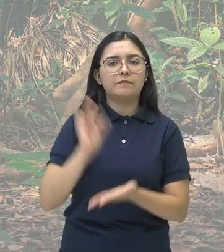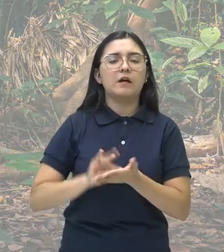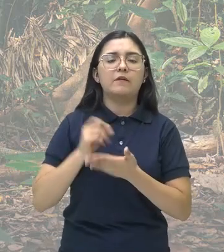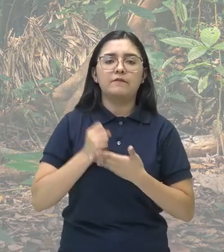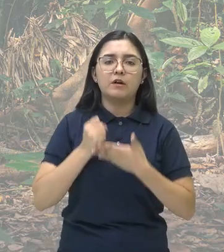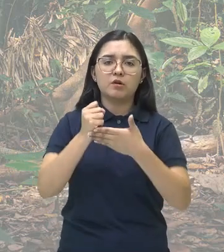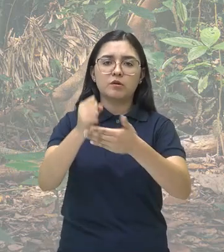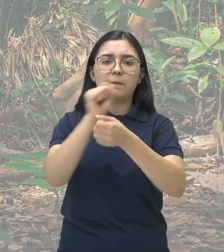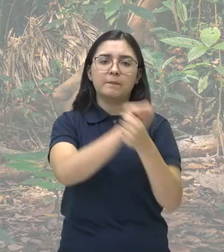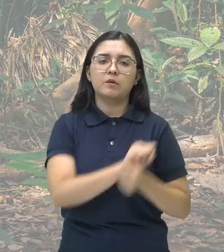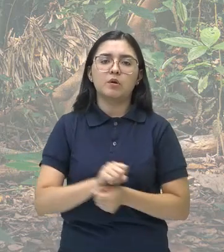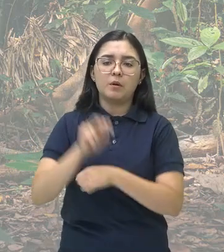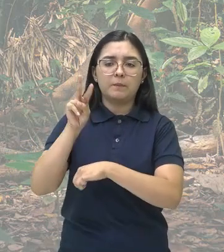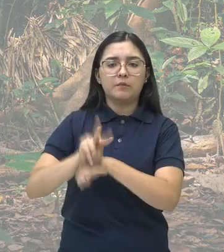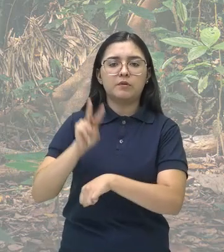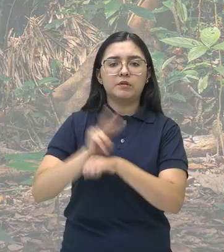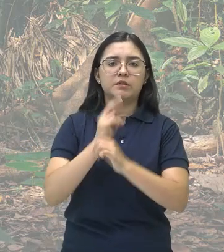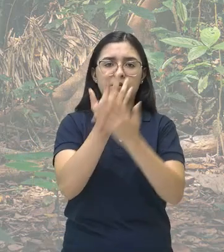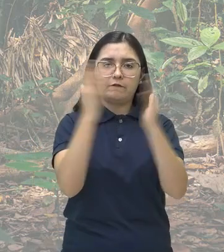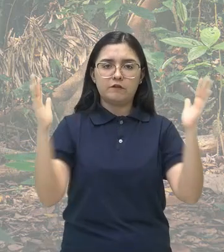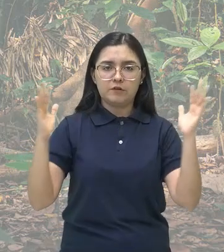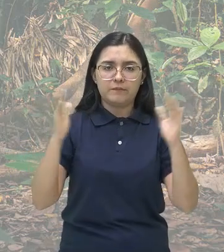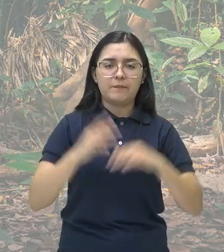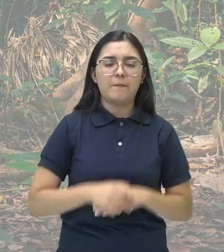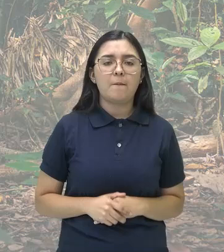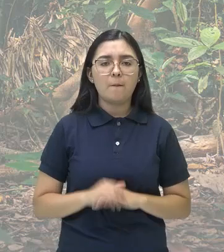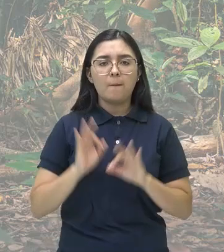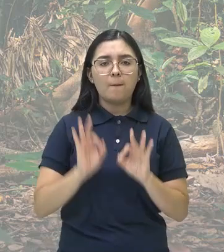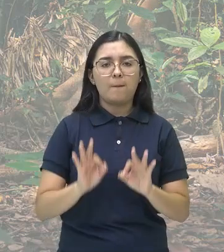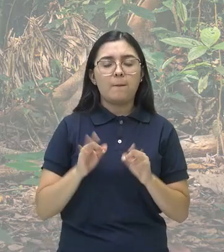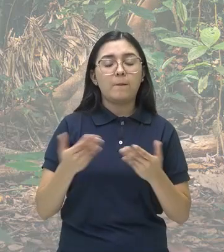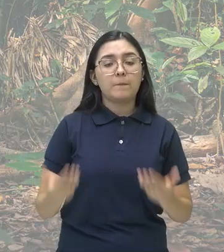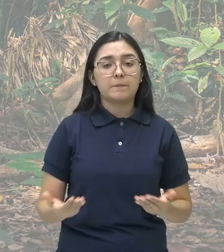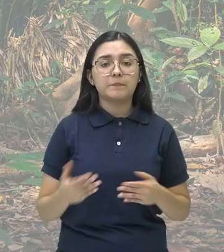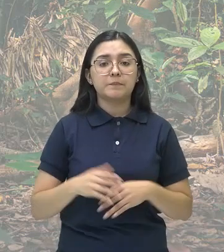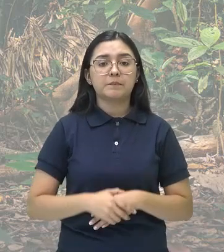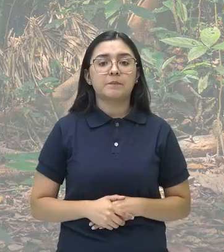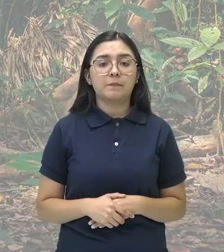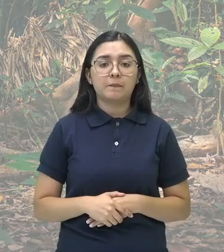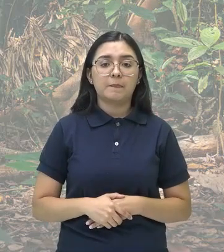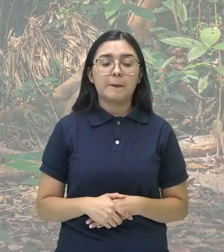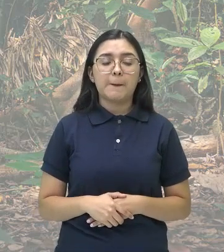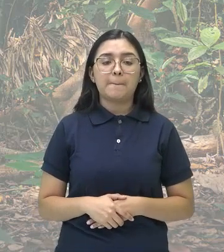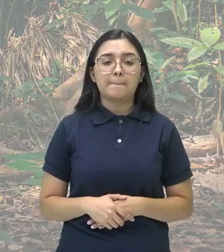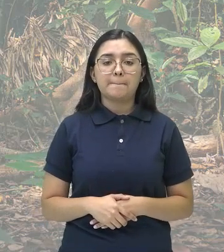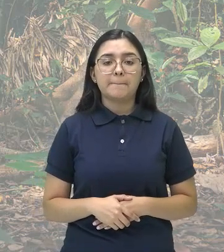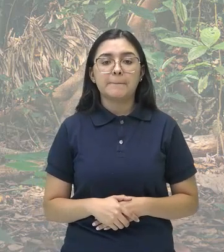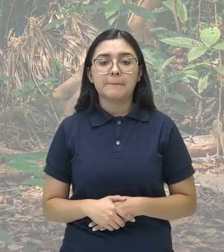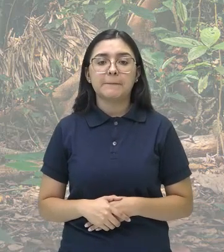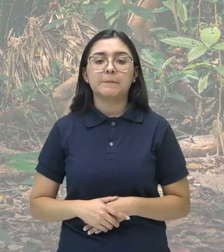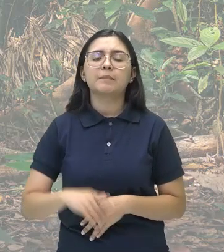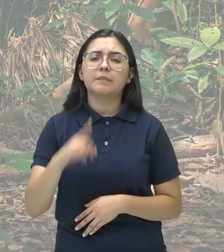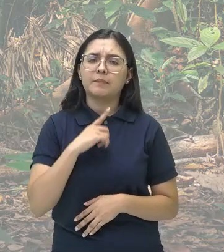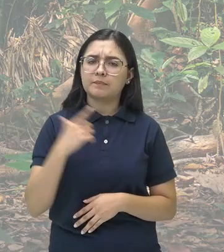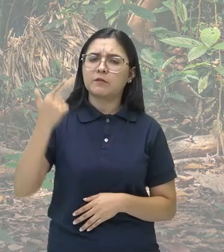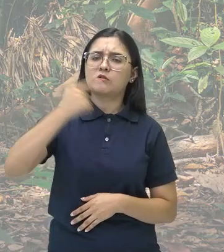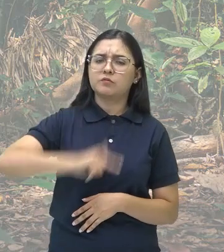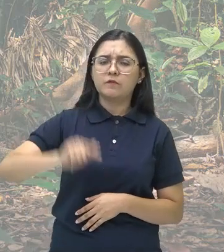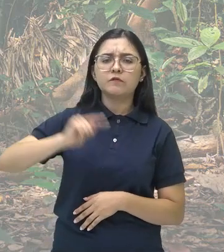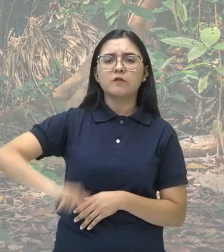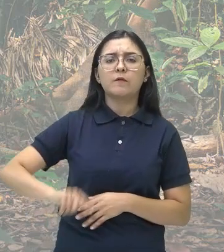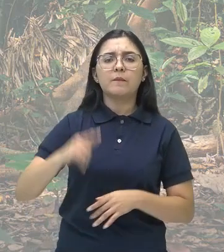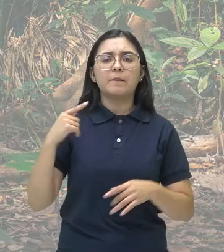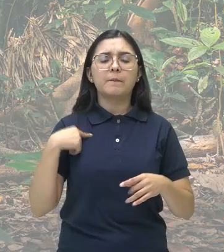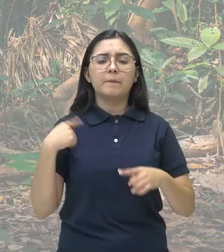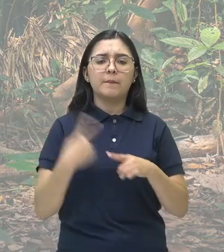muito a preservar tudo isso aqui. Tá bom? Mesmo com olha só, eu tenho repetido isso várias vezes, porque